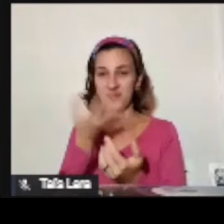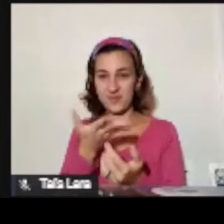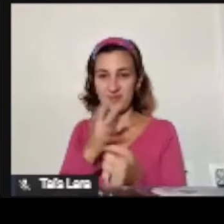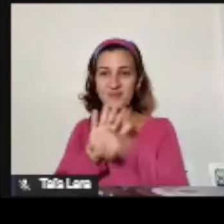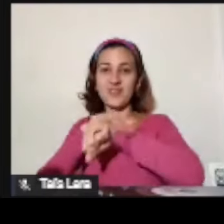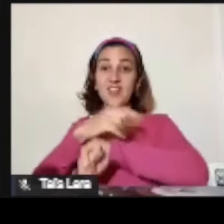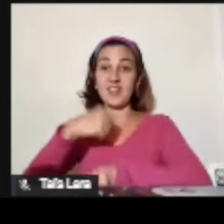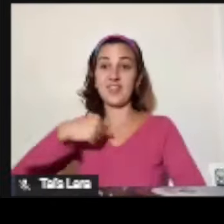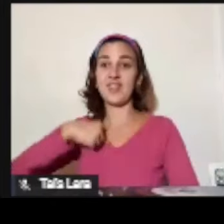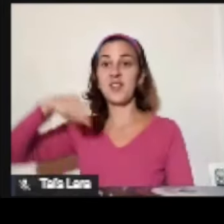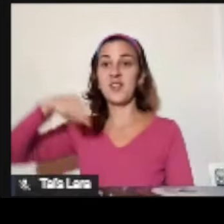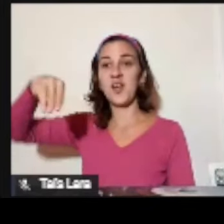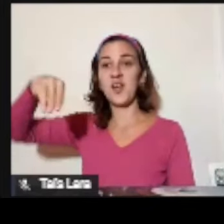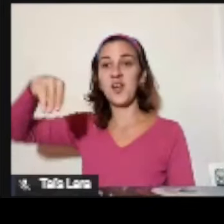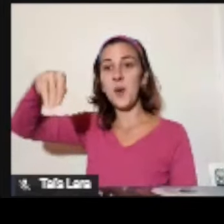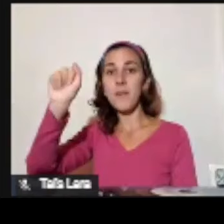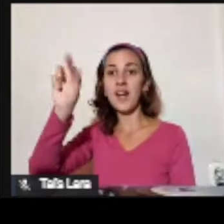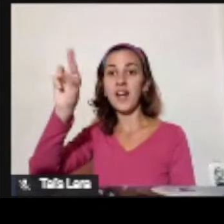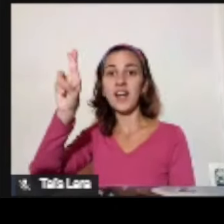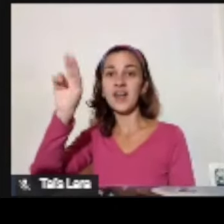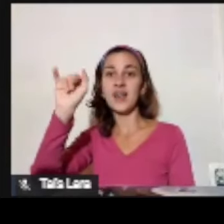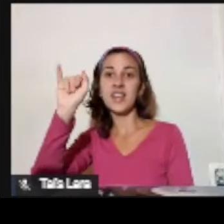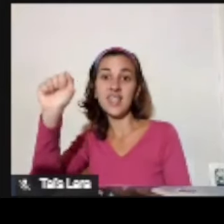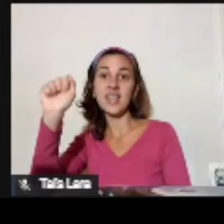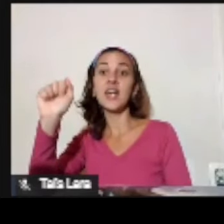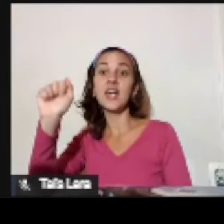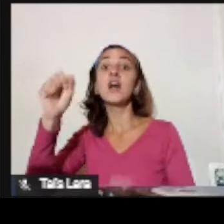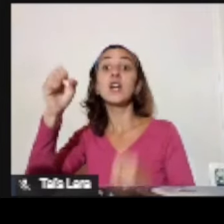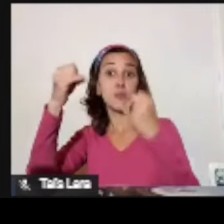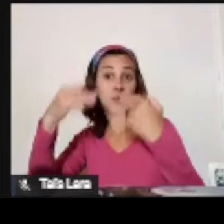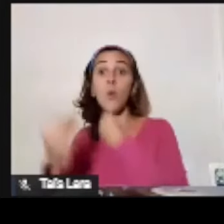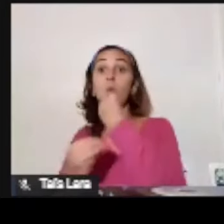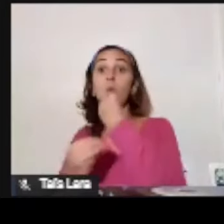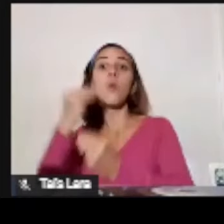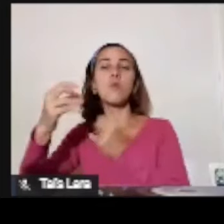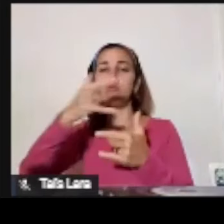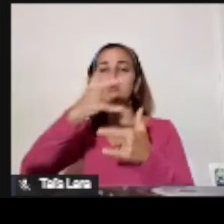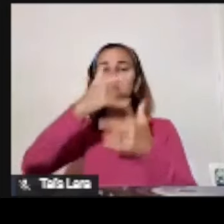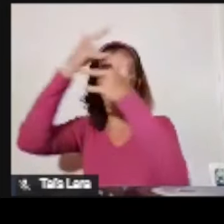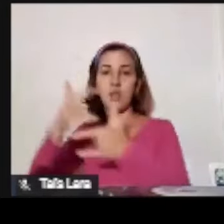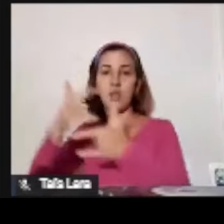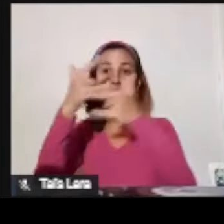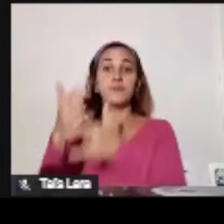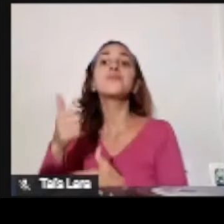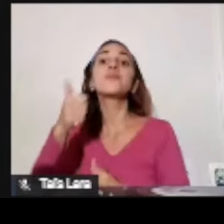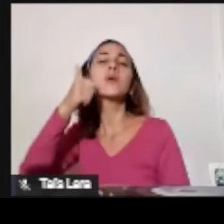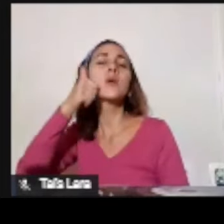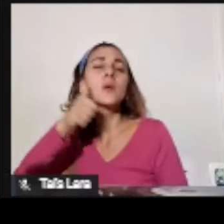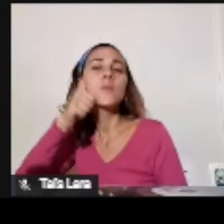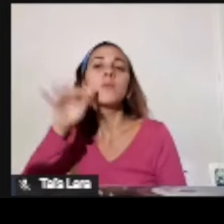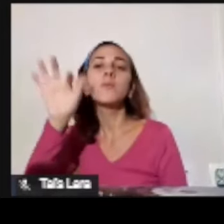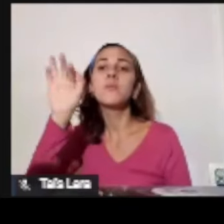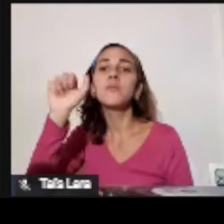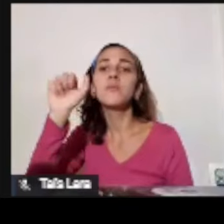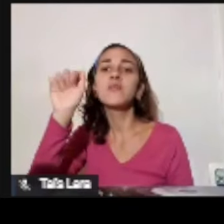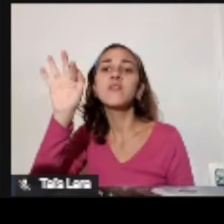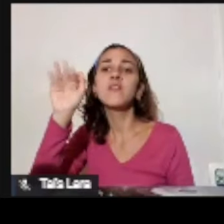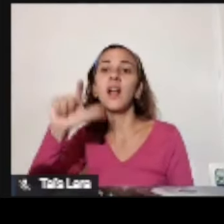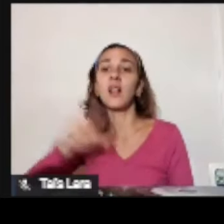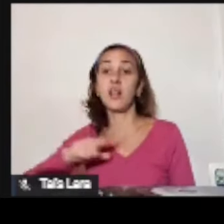Vou falar como está a nossa live nesse momento. A Fafá está num retângulo no alto.